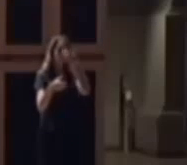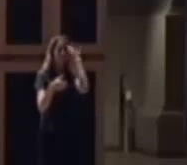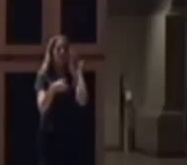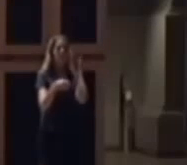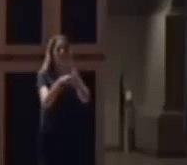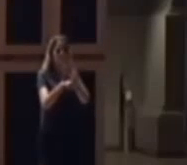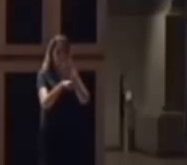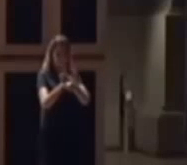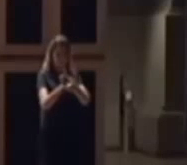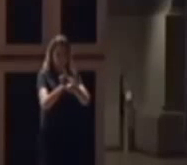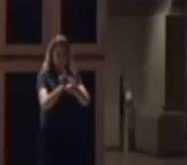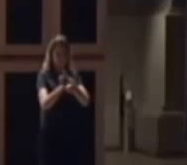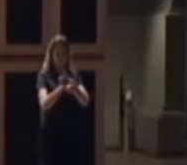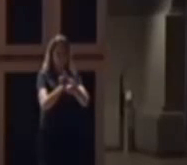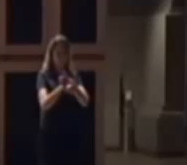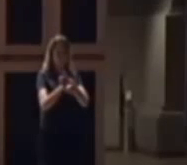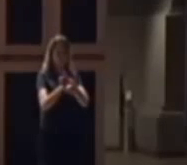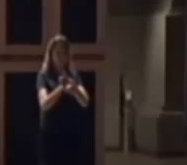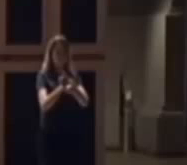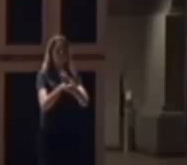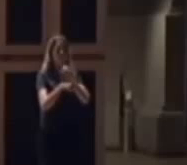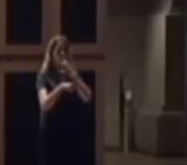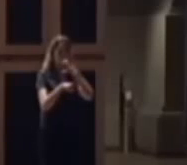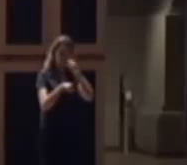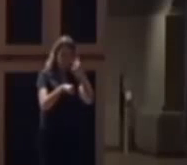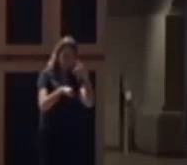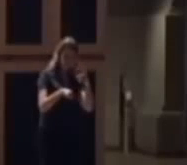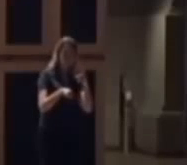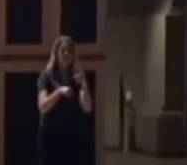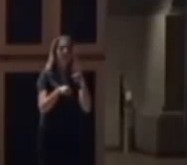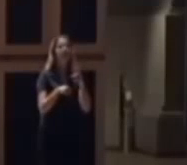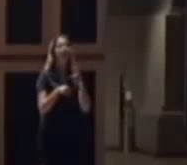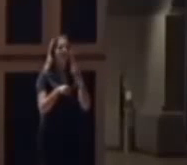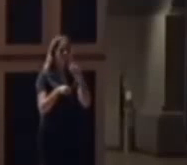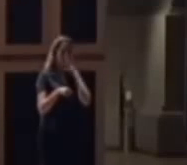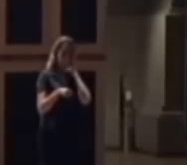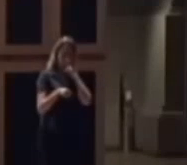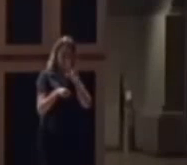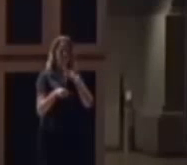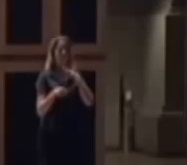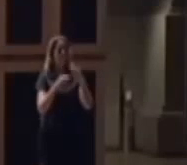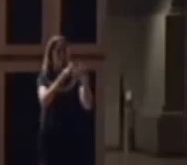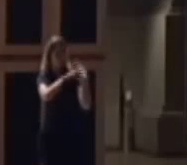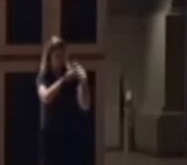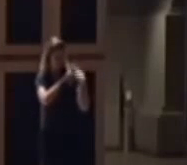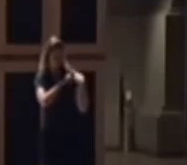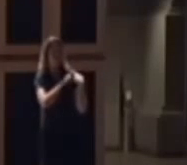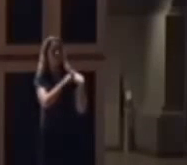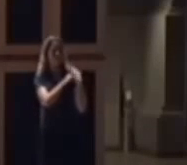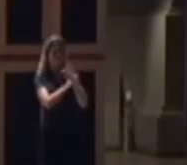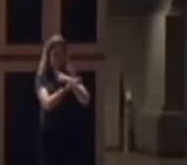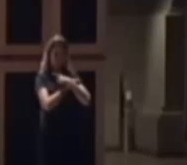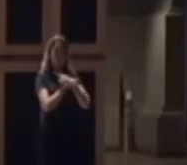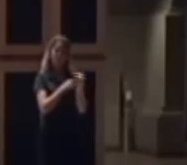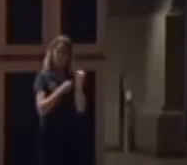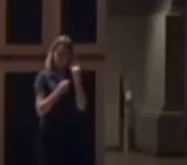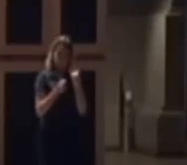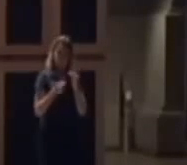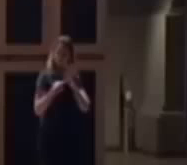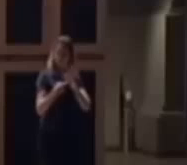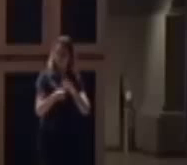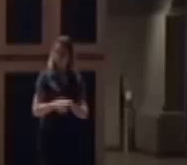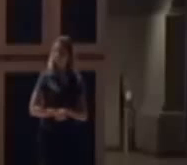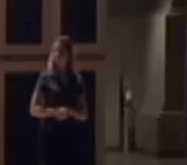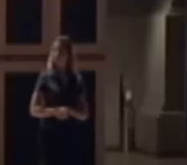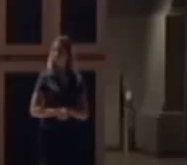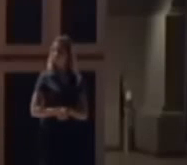órgão congênere na estrutura do OSCIP responderão solidariamente pelos atos de sua competência, também acho que é importante. E